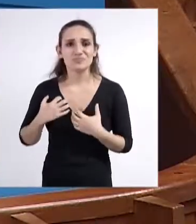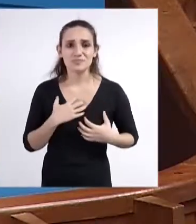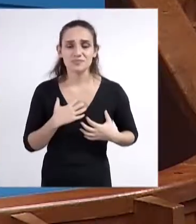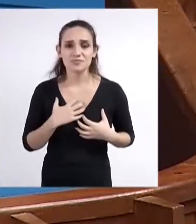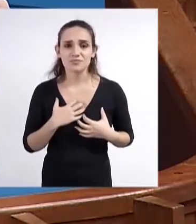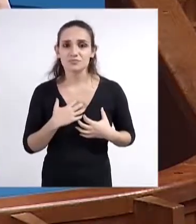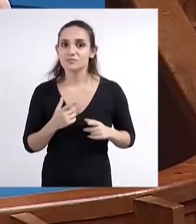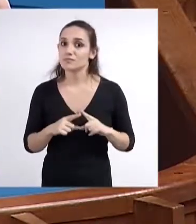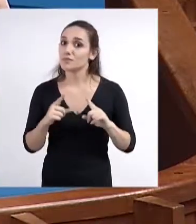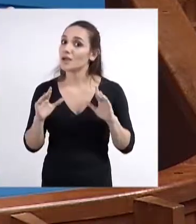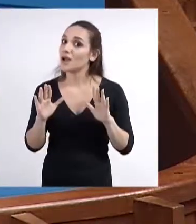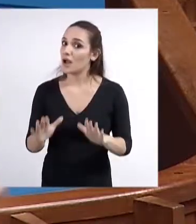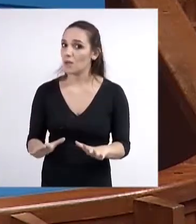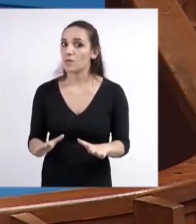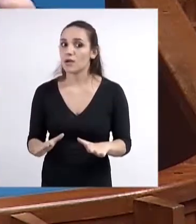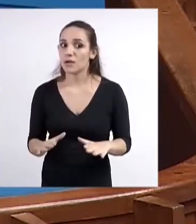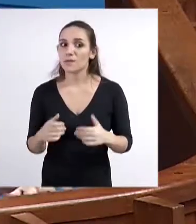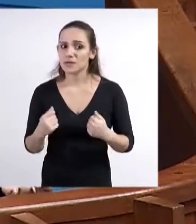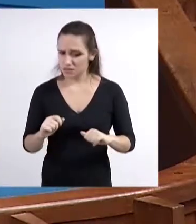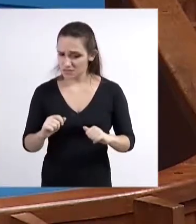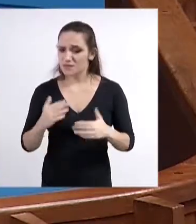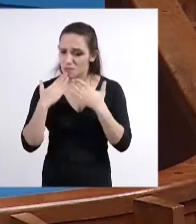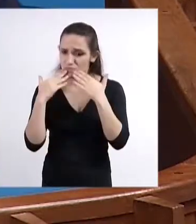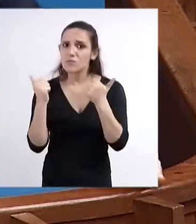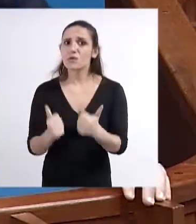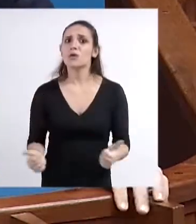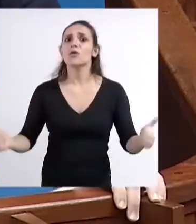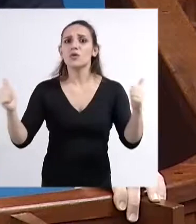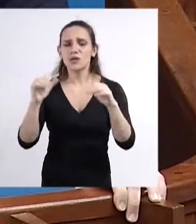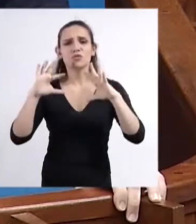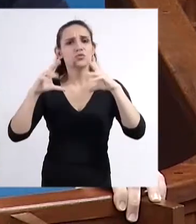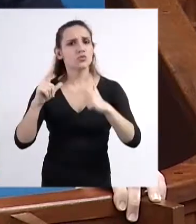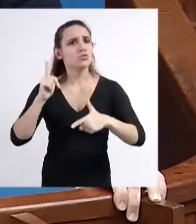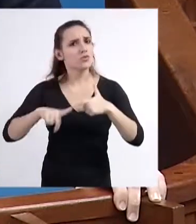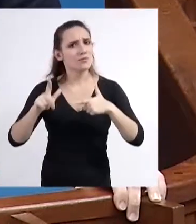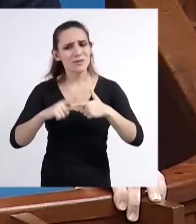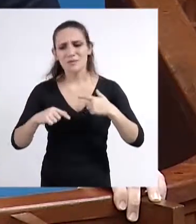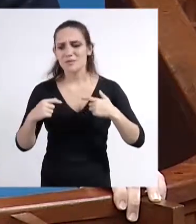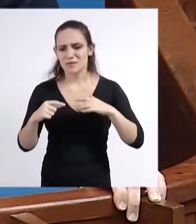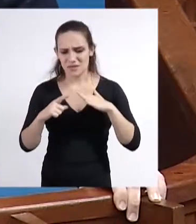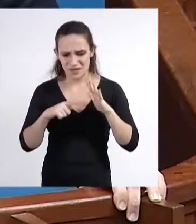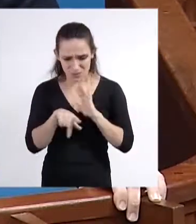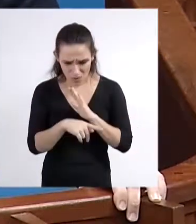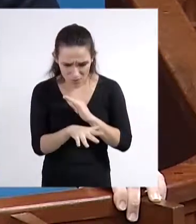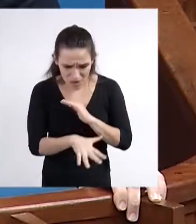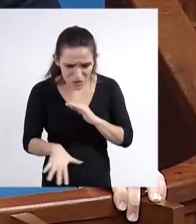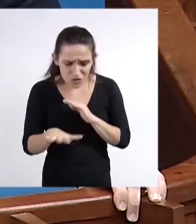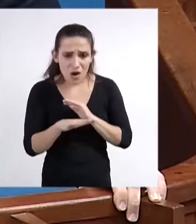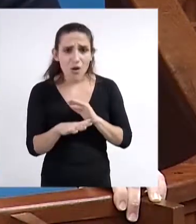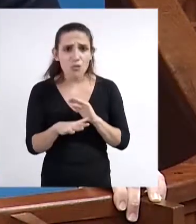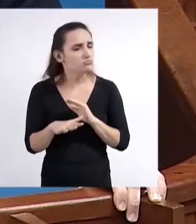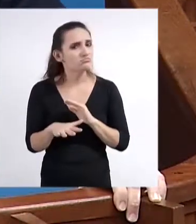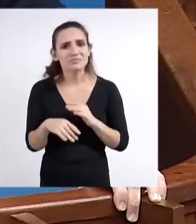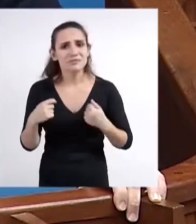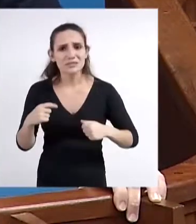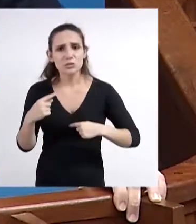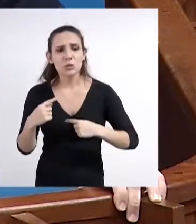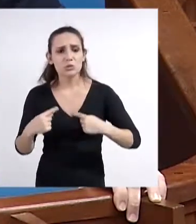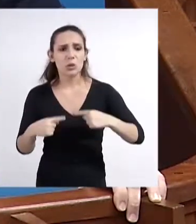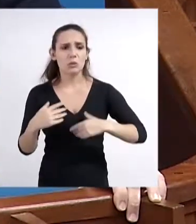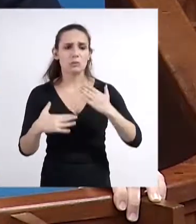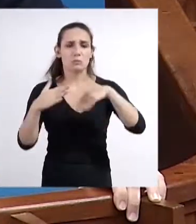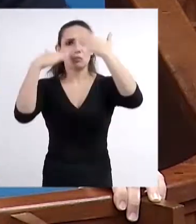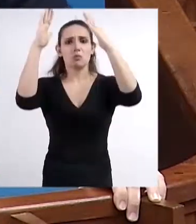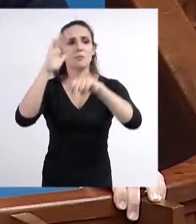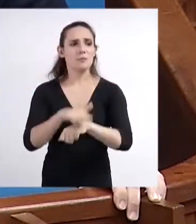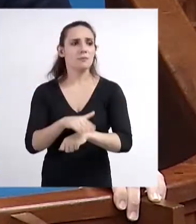prejudicados, mas nós temos que superar as questões locais e avançar